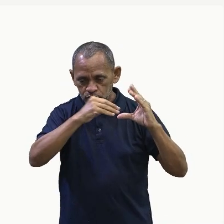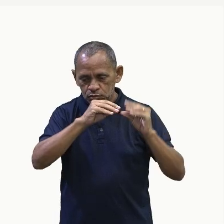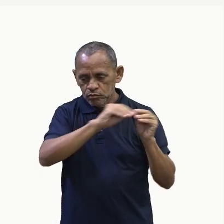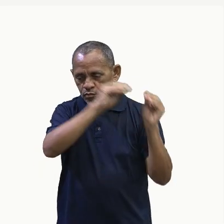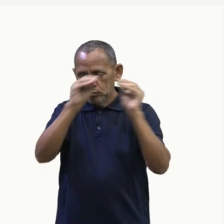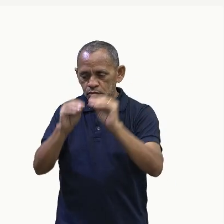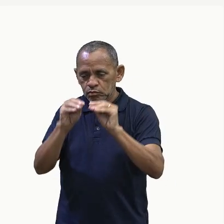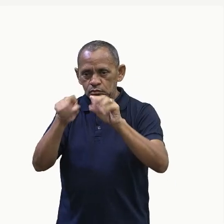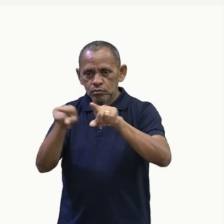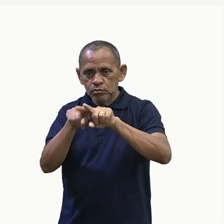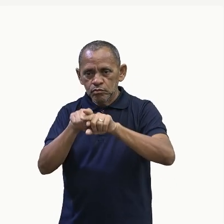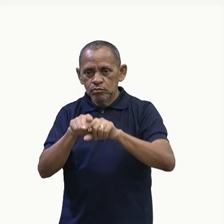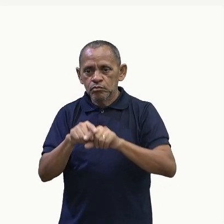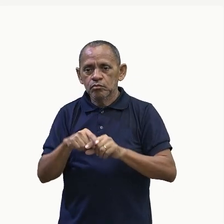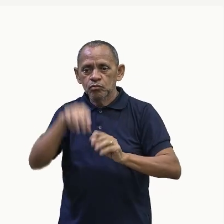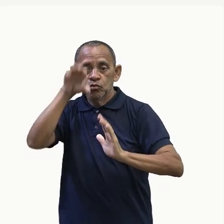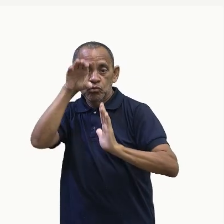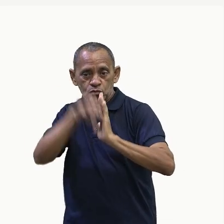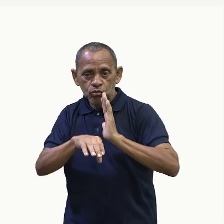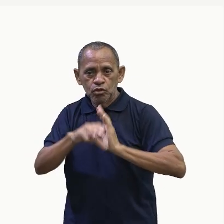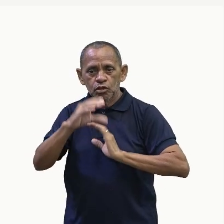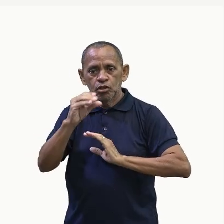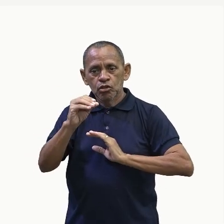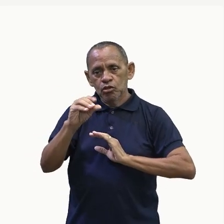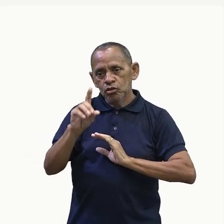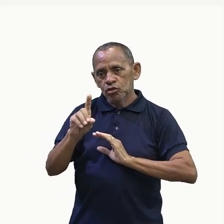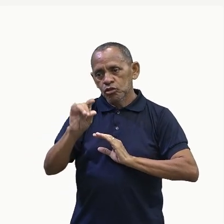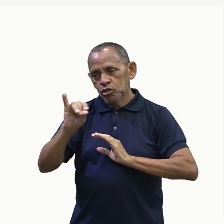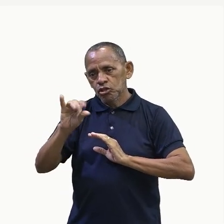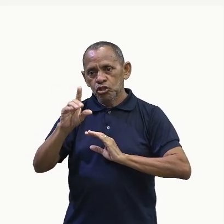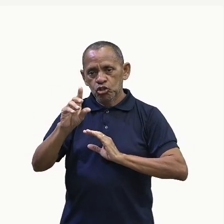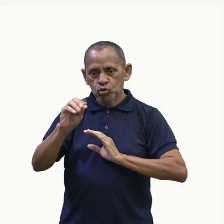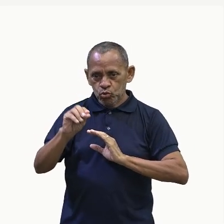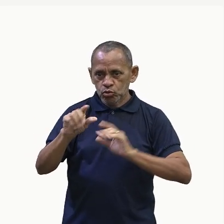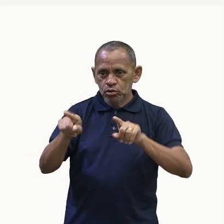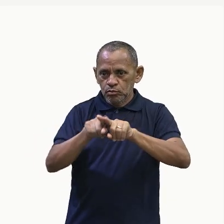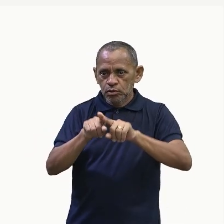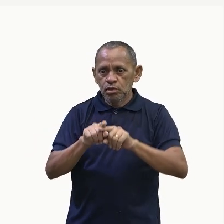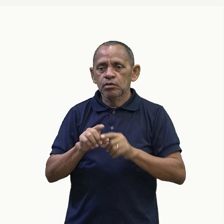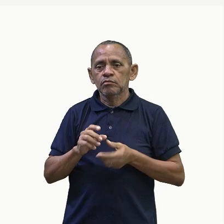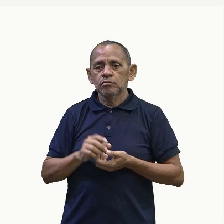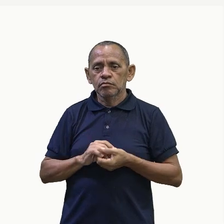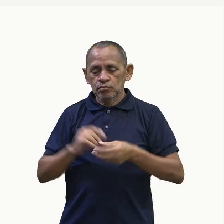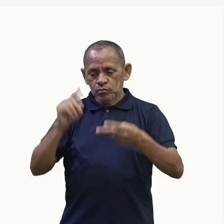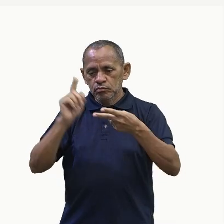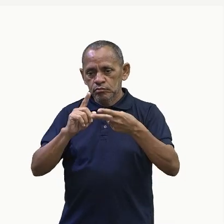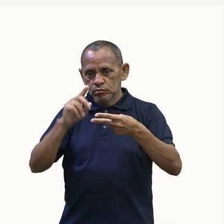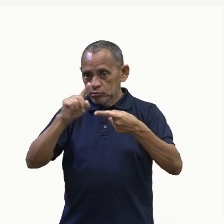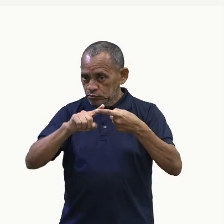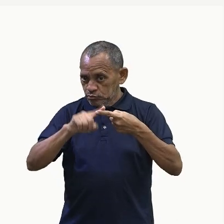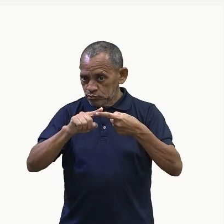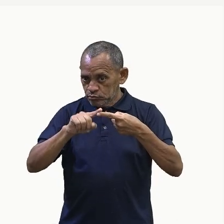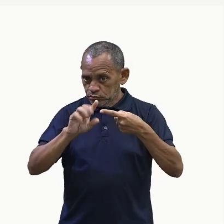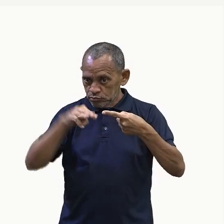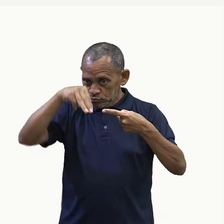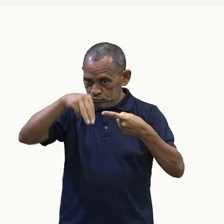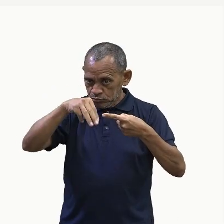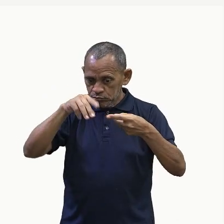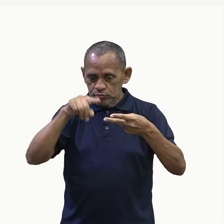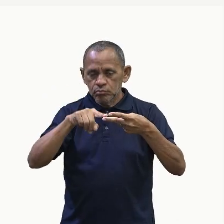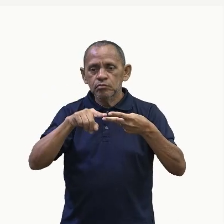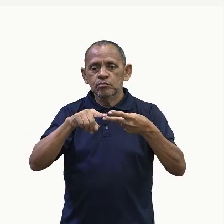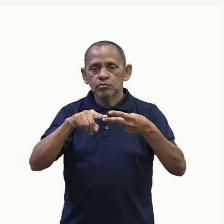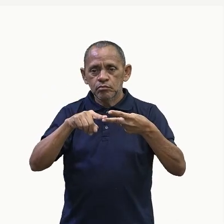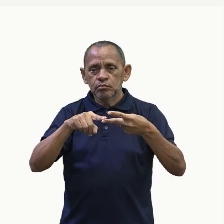lá codificadas, digamos assim, pelo RNA mensageiro. Todas as informações estão